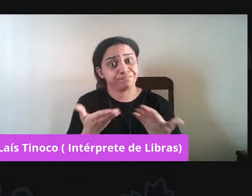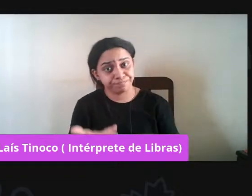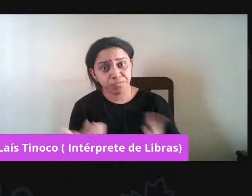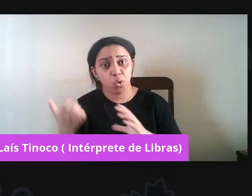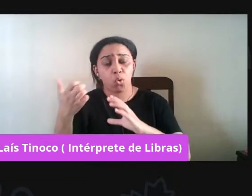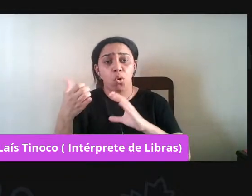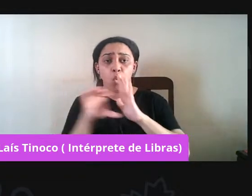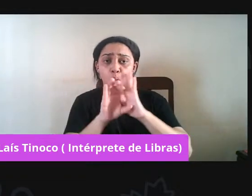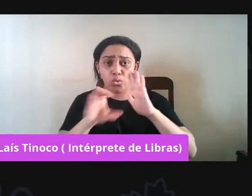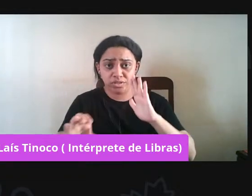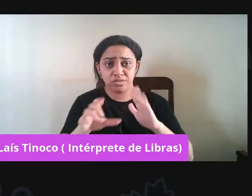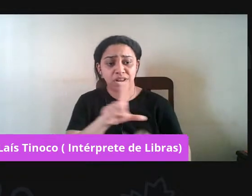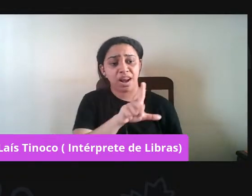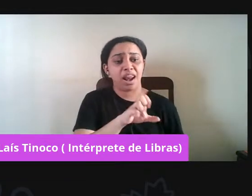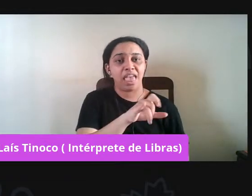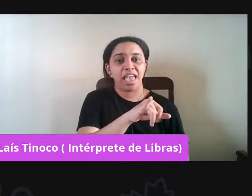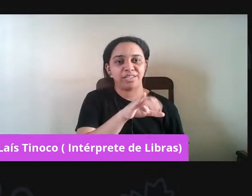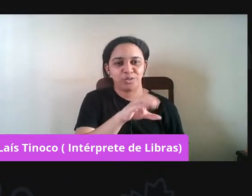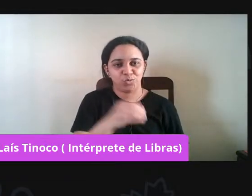lexicultura privilegia as